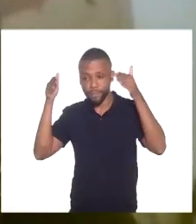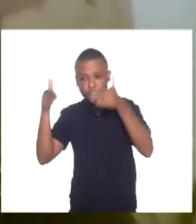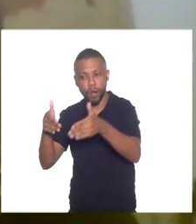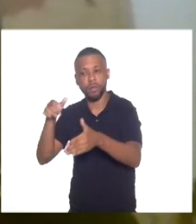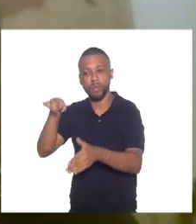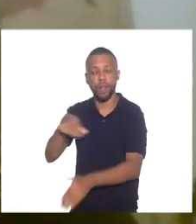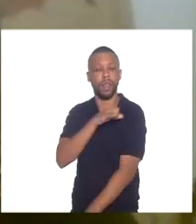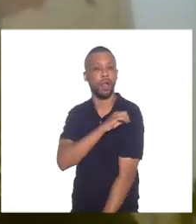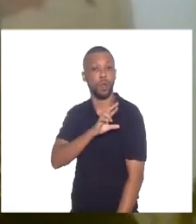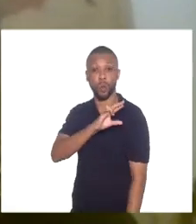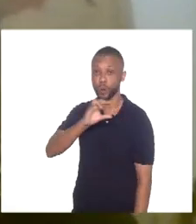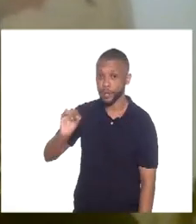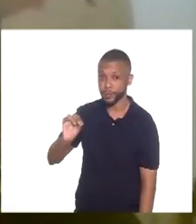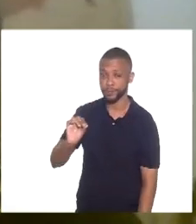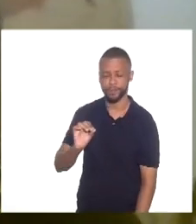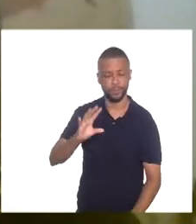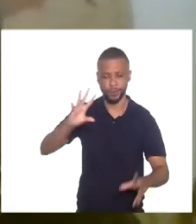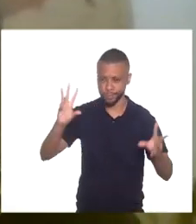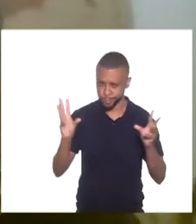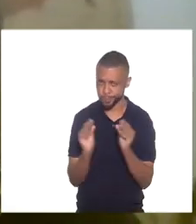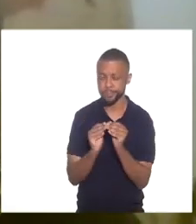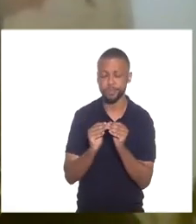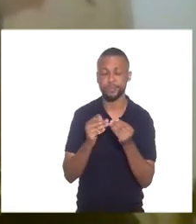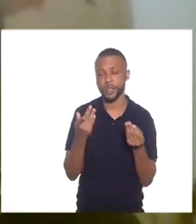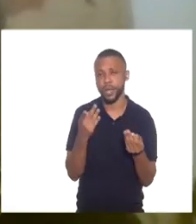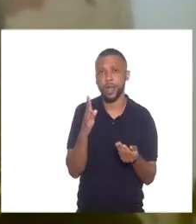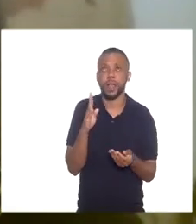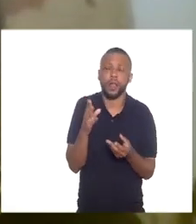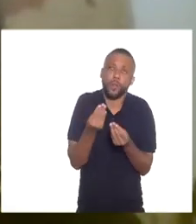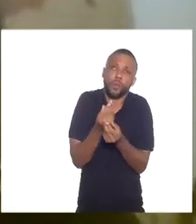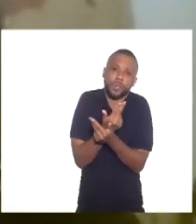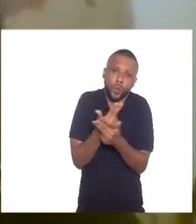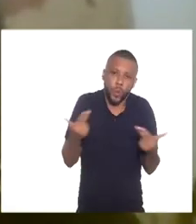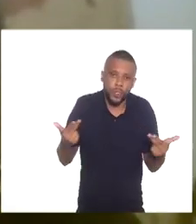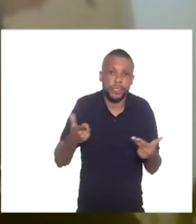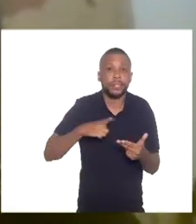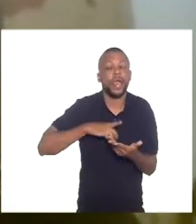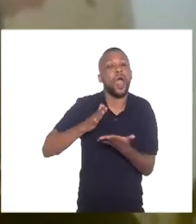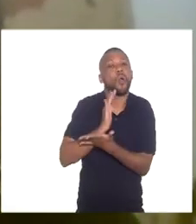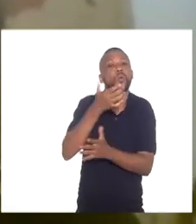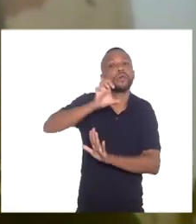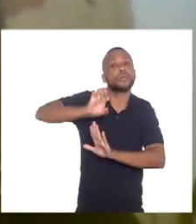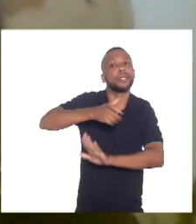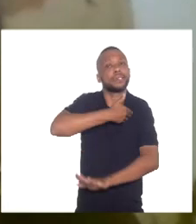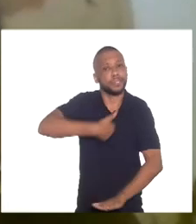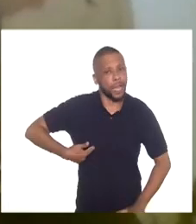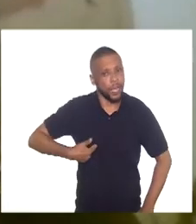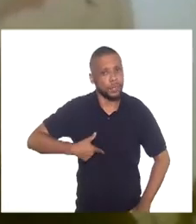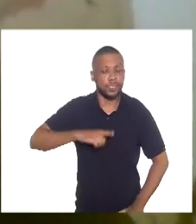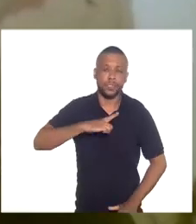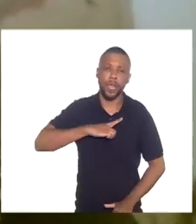já seria muita coisa, é um Estado que já tem experiência nesse fornecimento, já fez